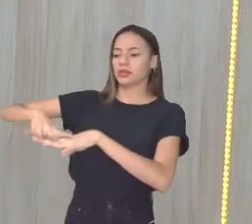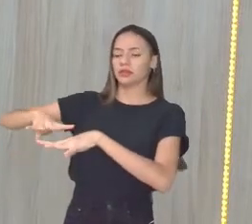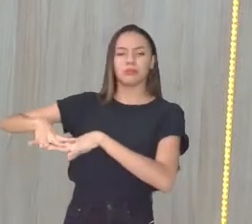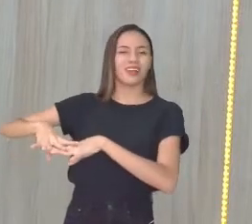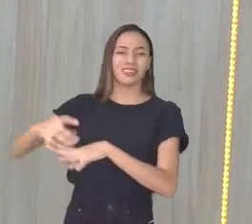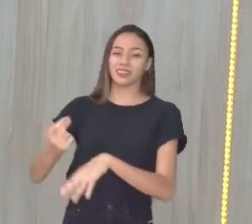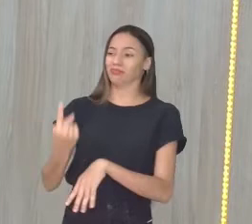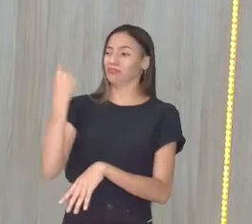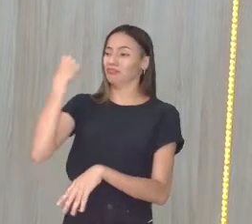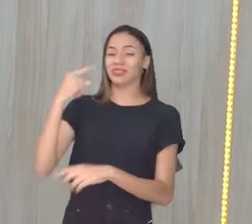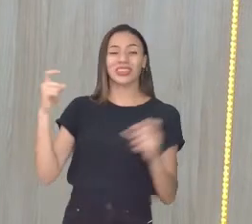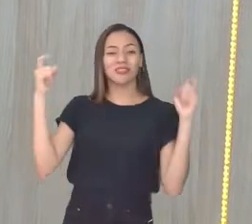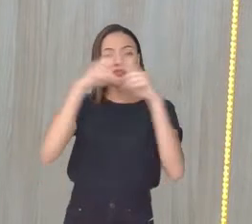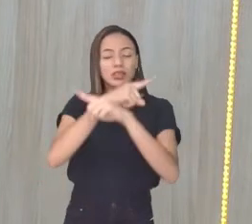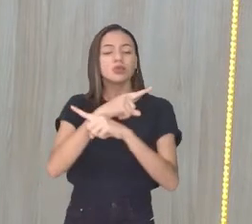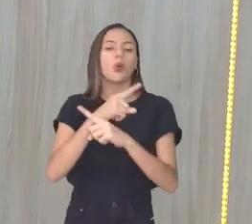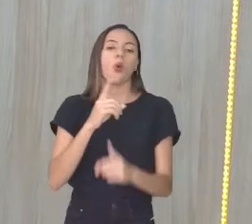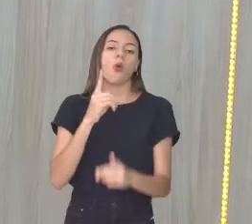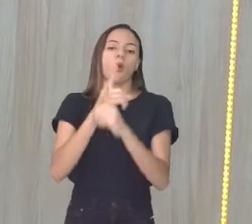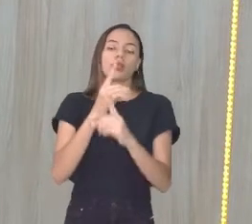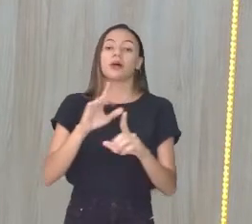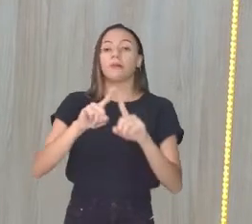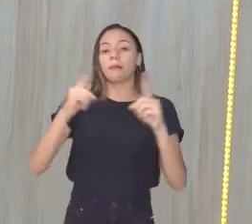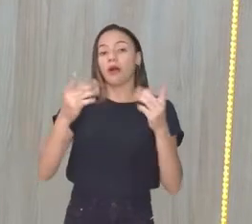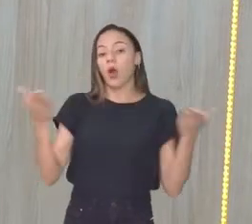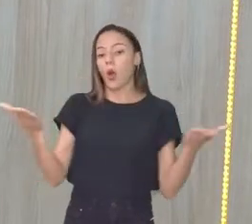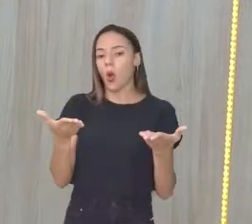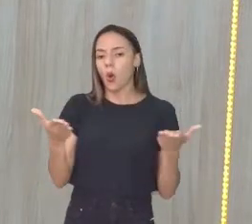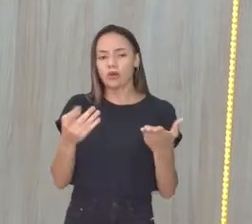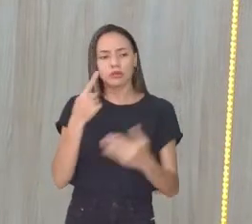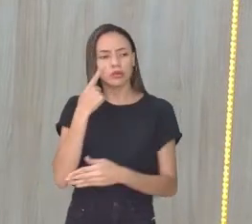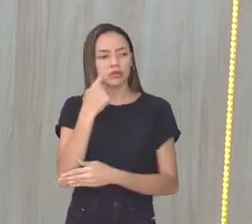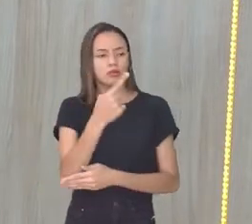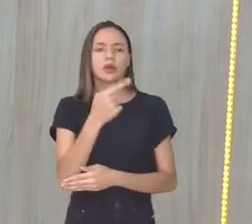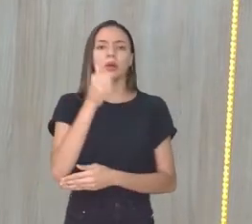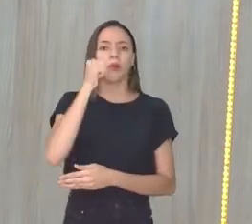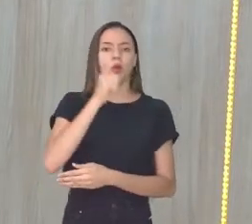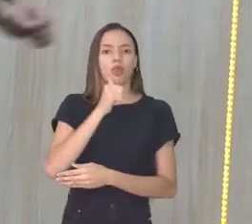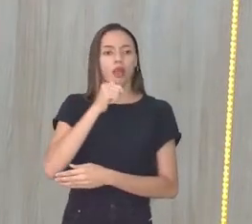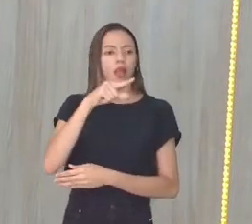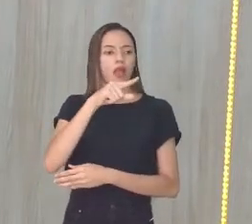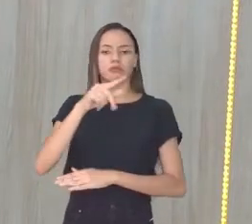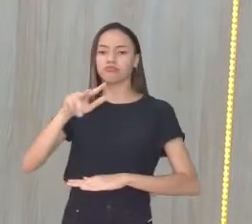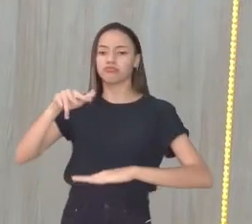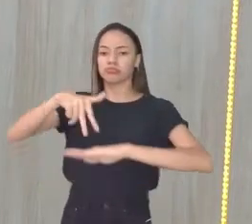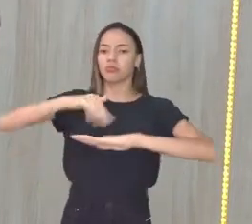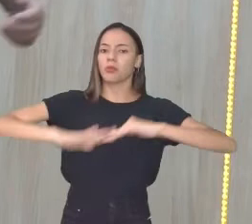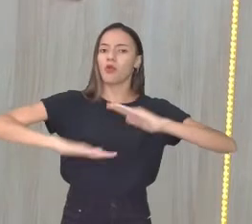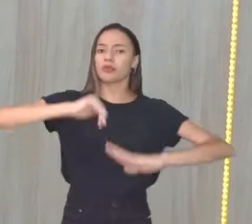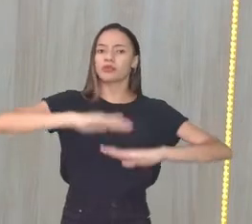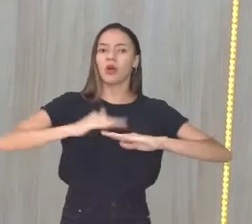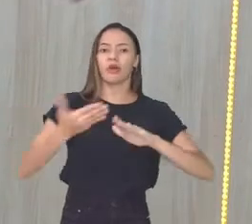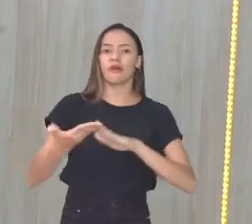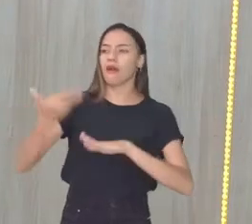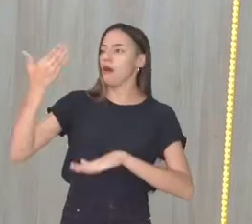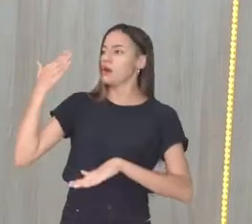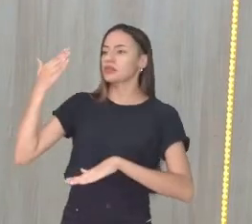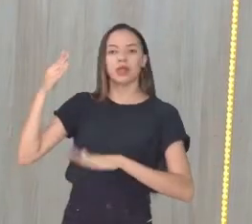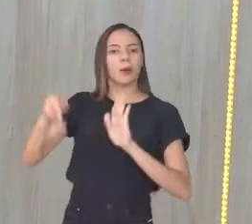encontra com mais facilidade uma mulher ocupando cargos que antigamente era só para homens.